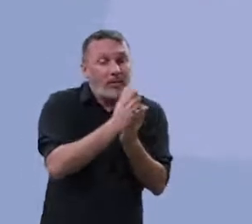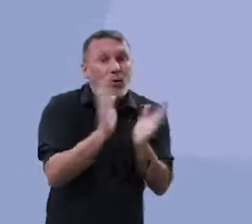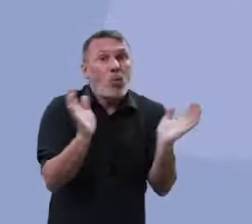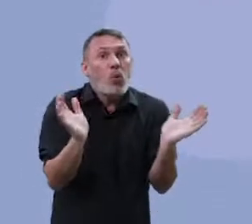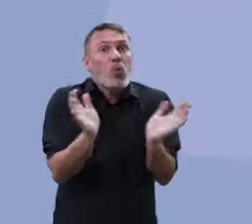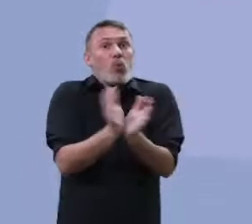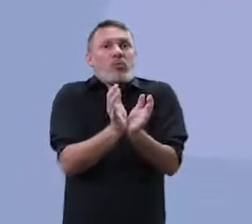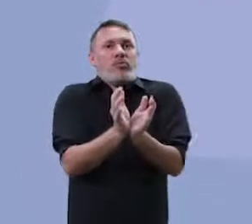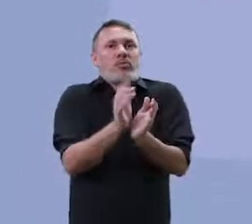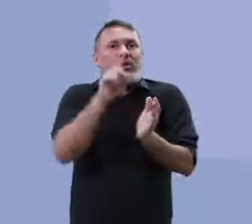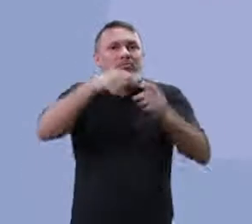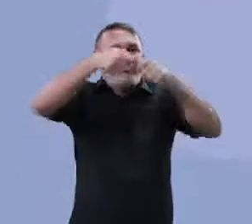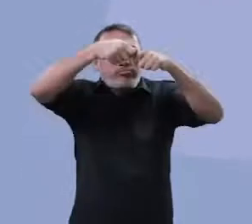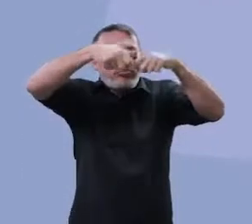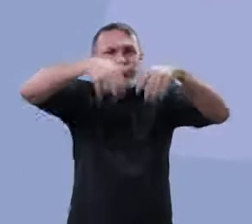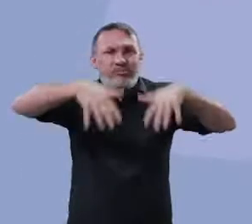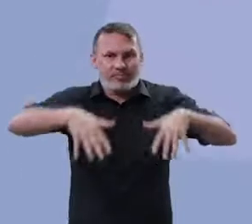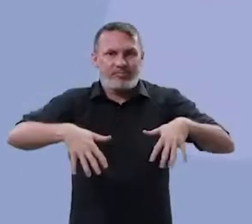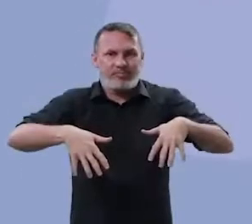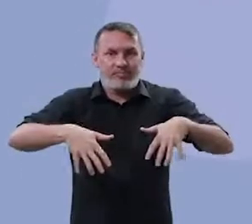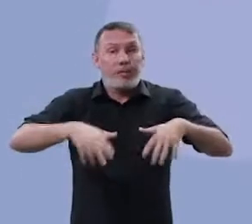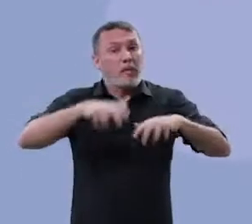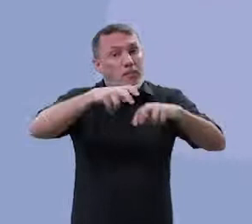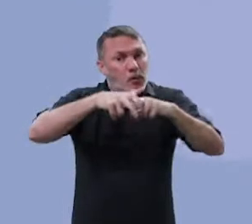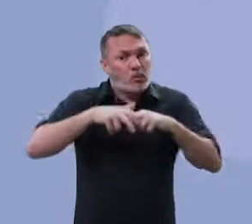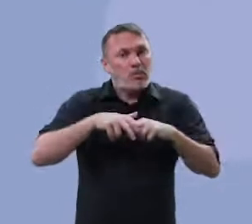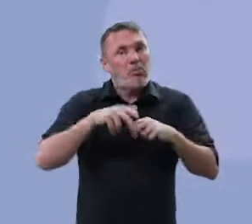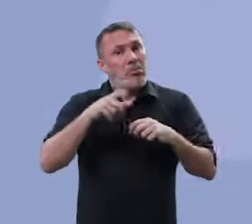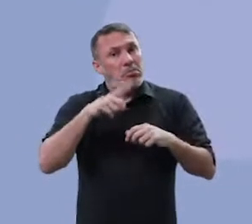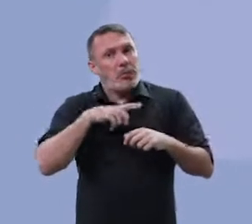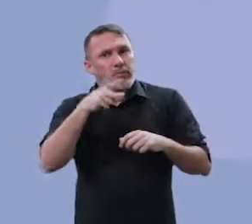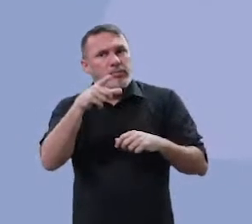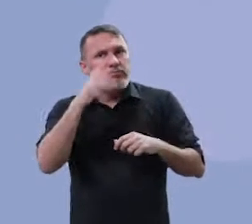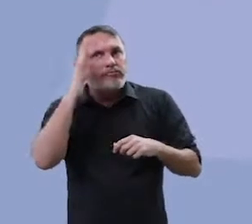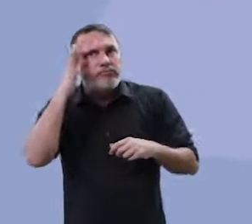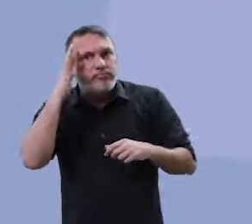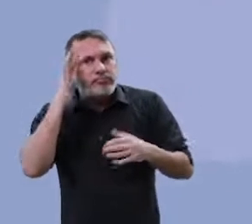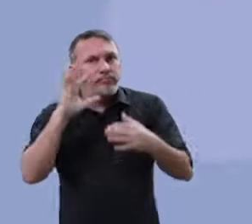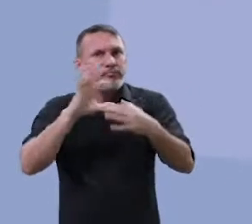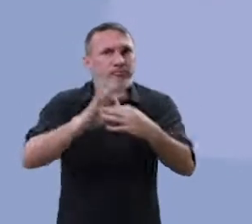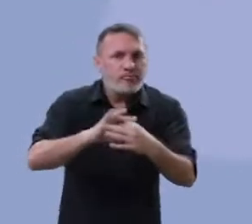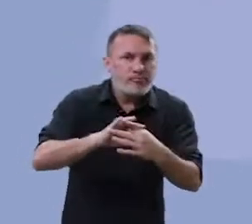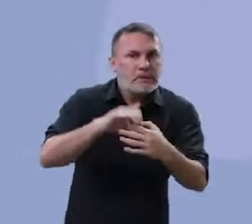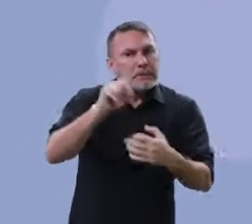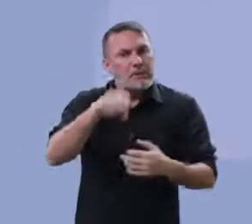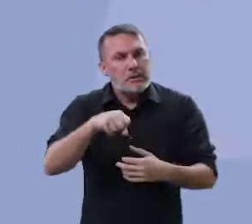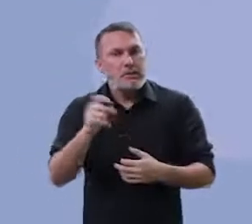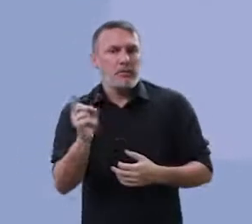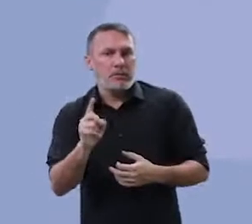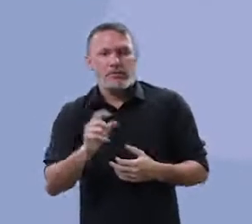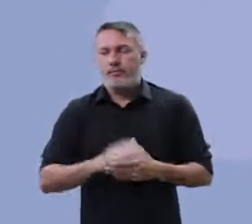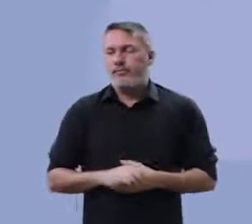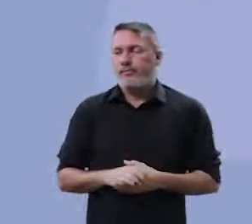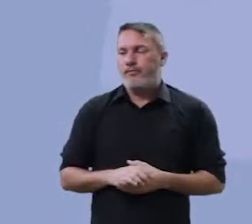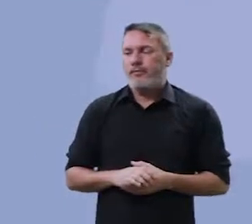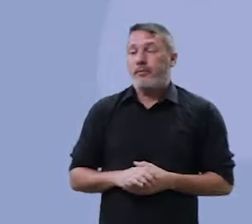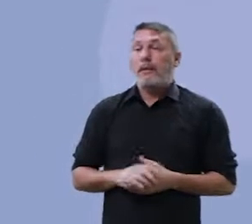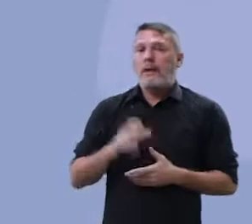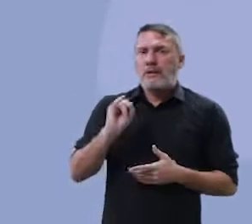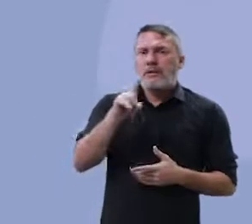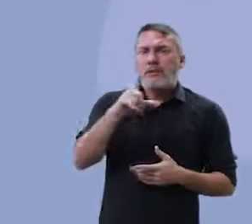eixo temático, violência. Tá? Sendo assim, pode ser intencional ou não. Olha ali. Caso